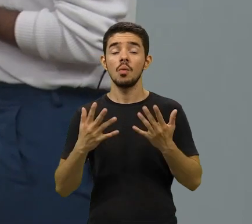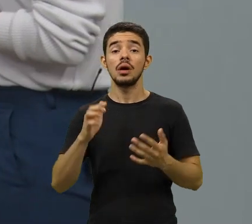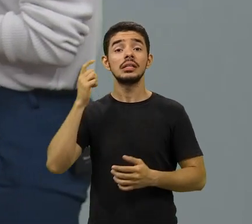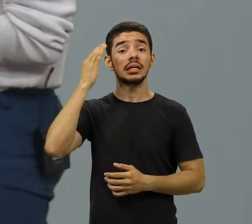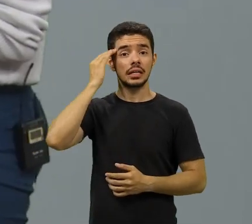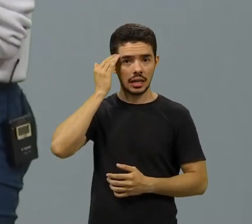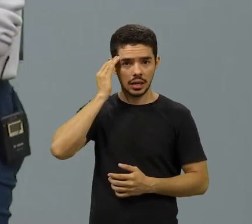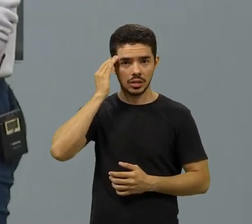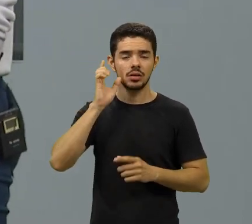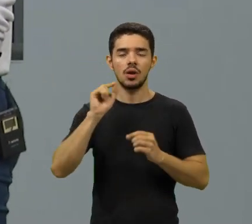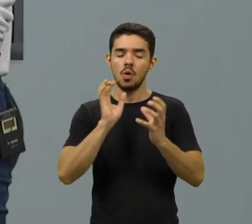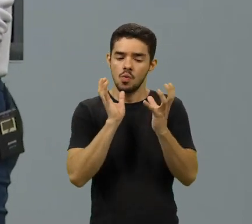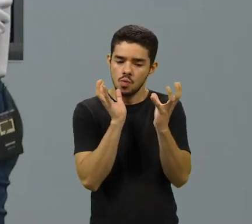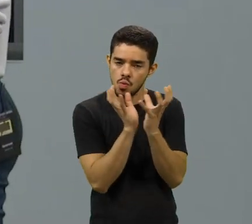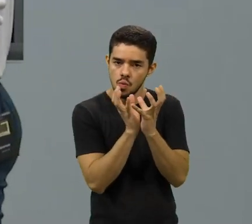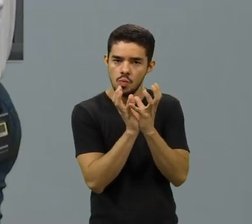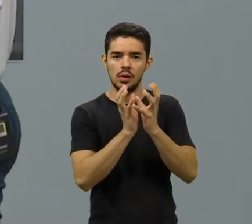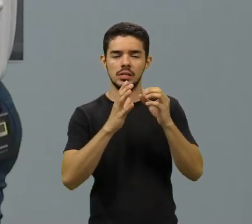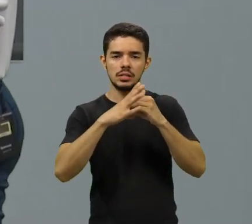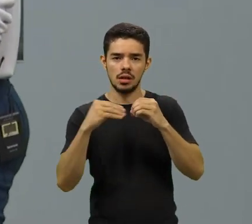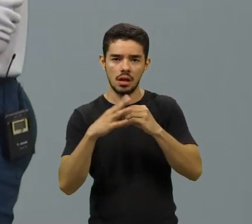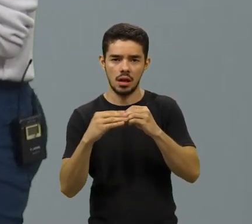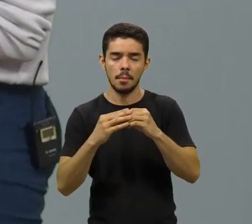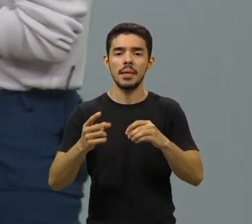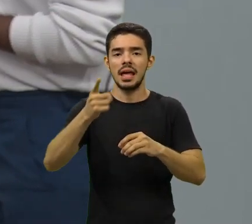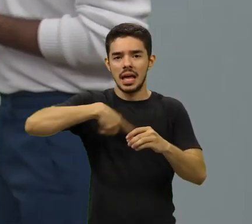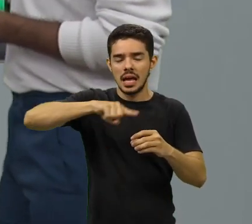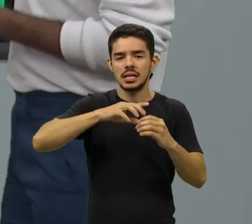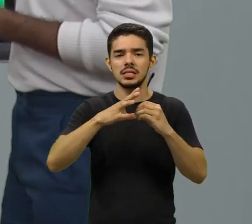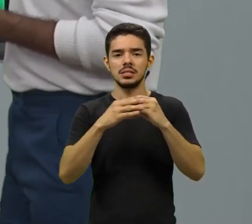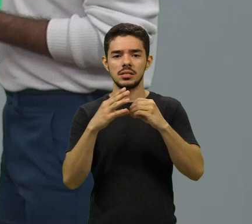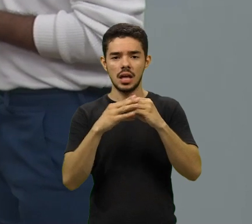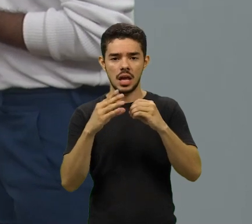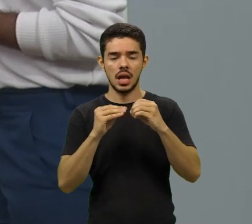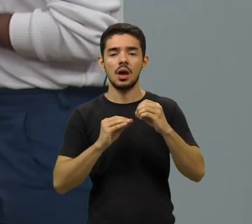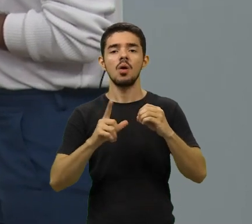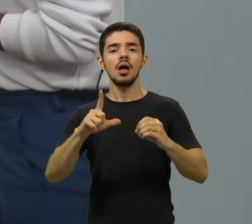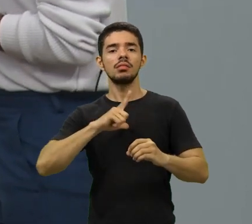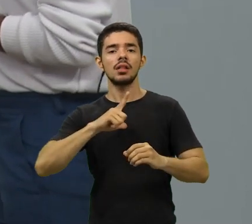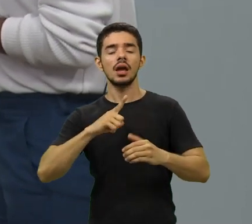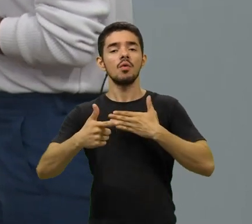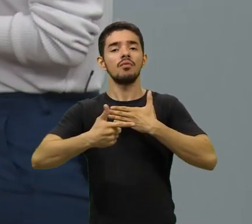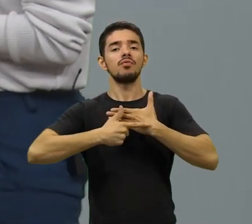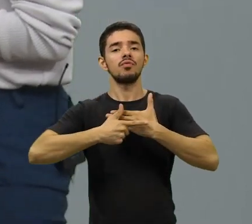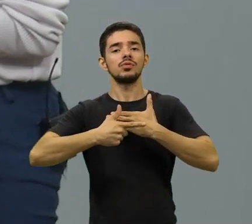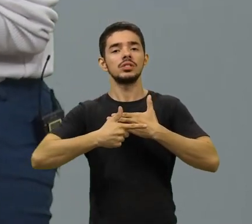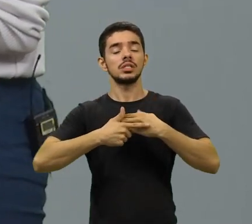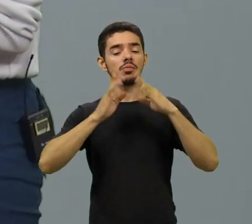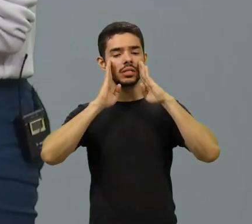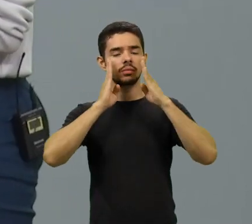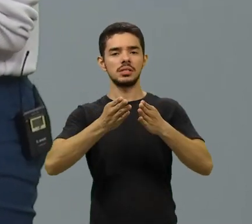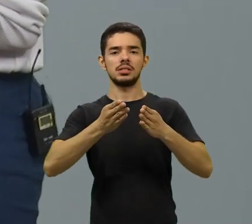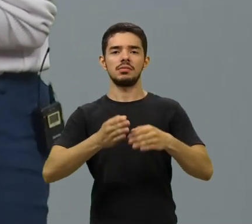entende que é um conjunto de células, essas células fazem o quê? Desempenham uma